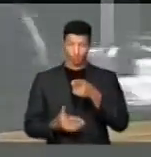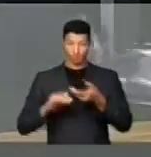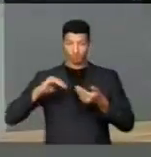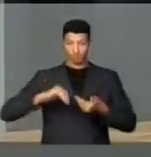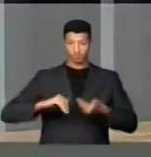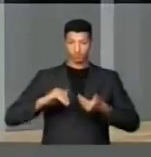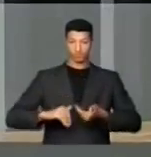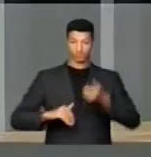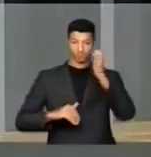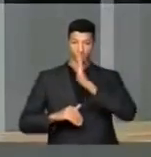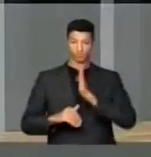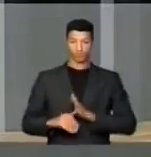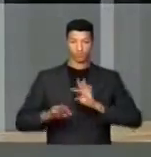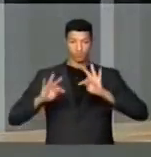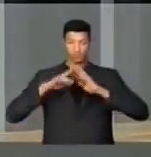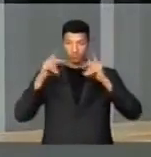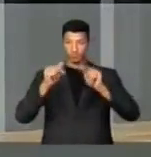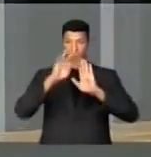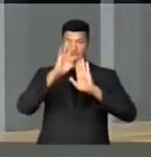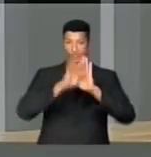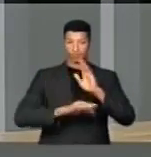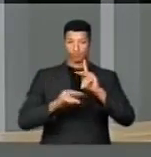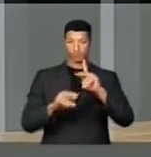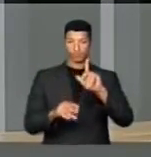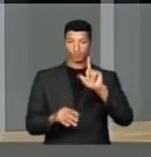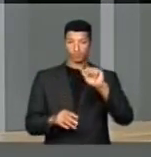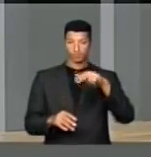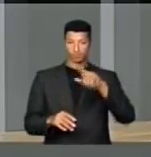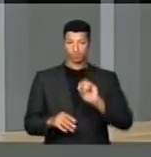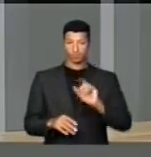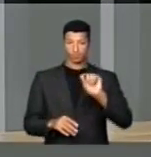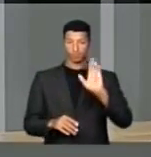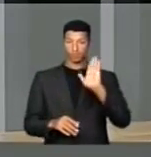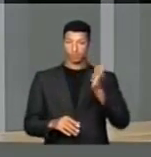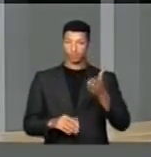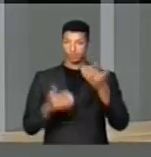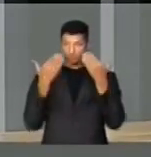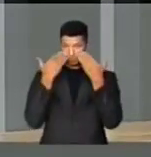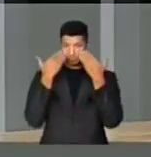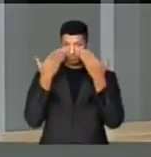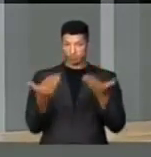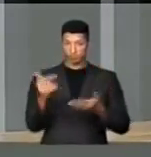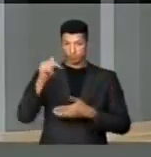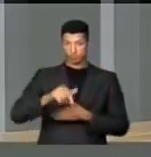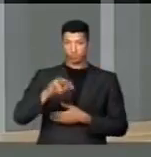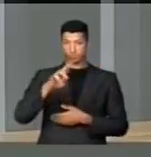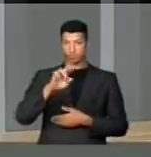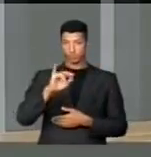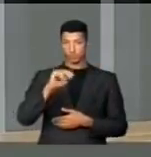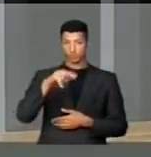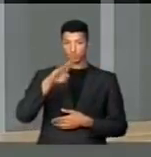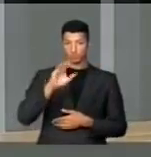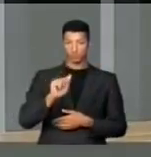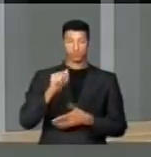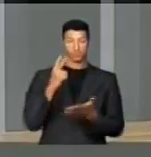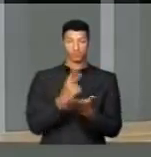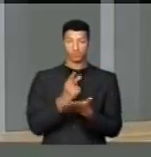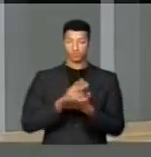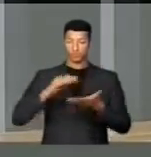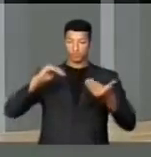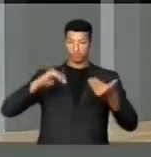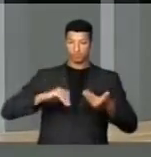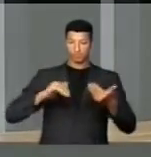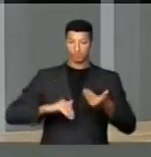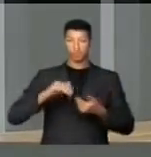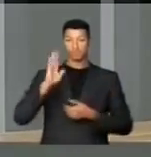Congresso Nacional os termos do plano plurianual que eu acabei de apresentar aqui nessa tribuna, apesar de o Congresso